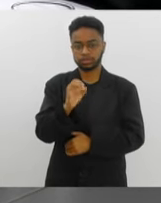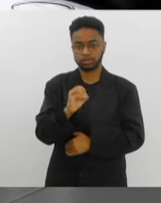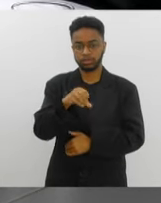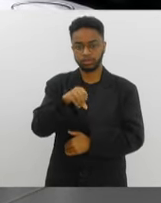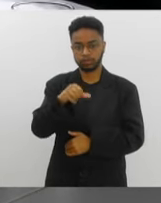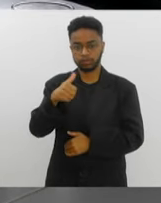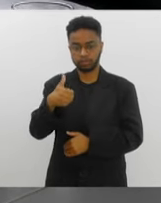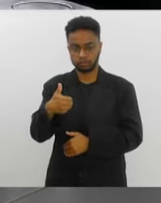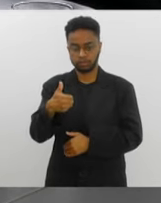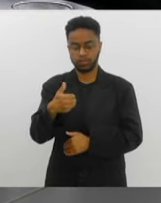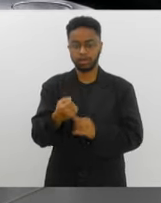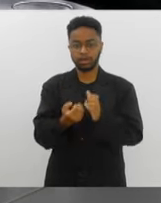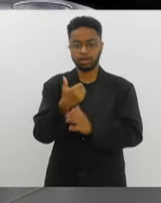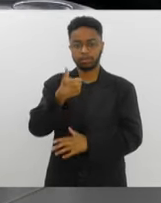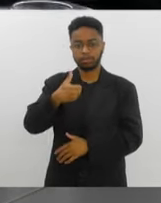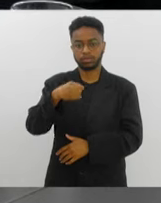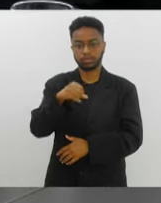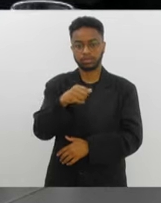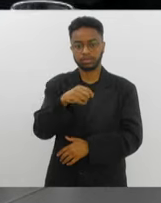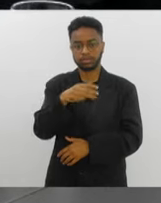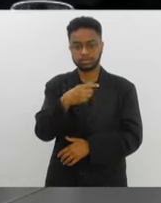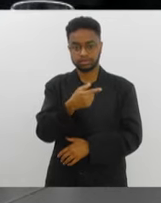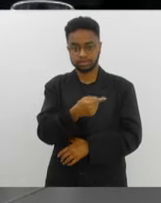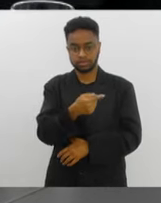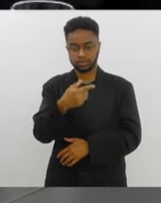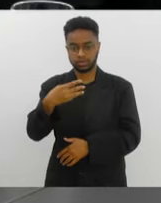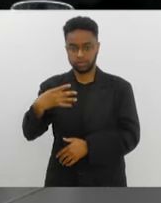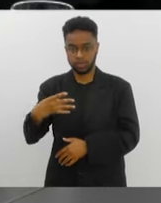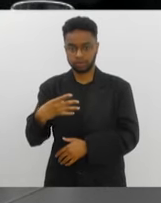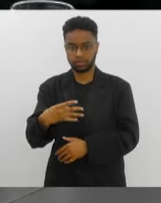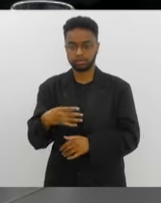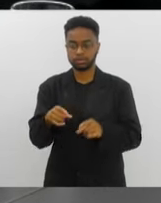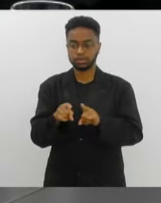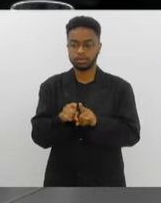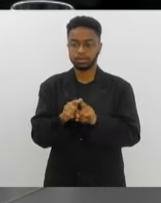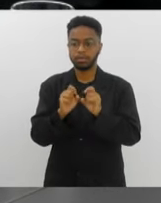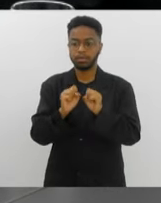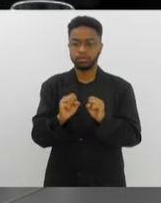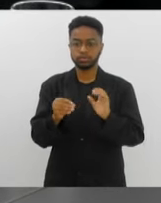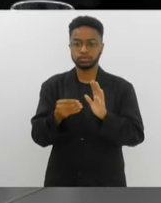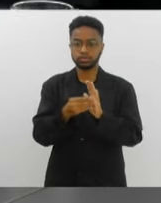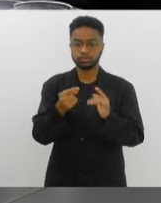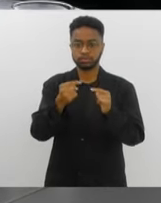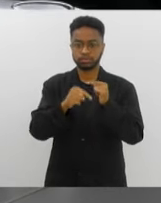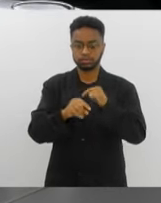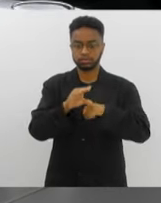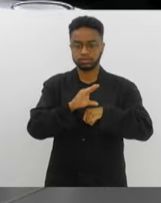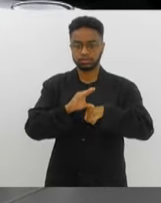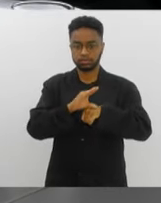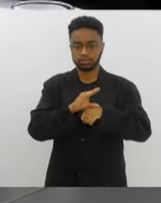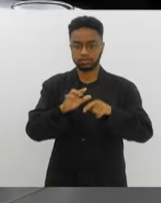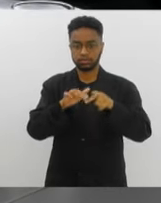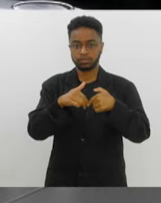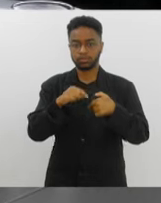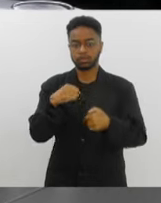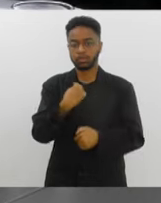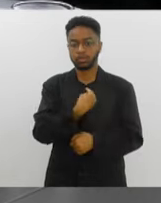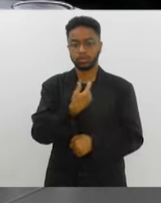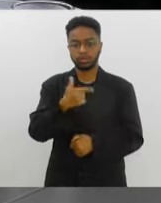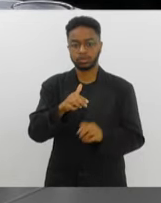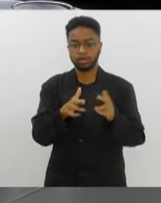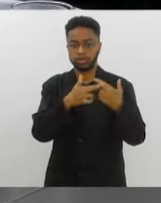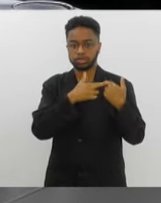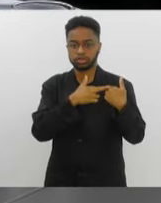de 1974, ainda em vigor, poderia ir para o viés da inconstitucionalidade pelo fato da gente não ter competência